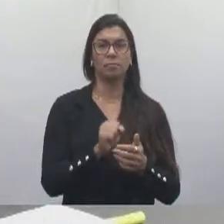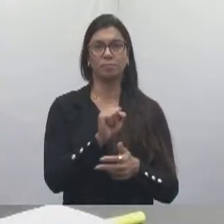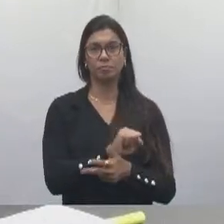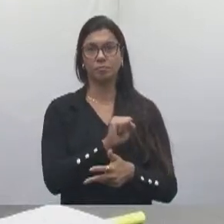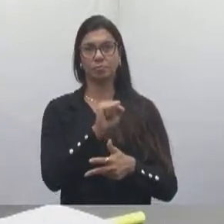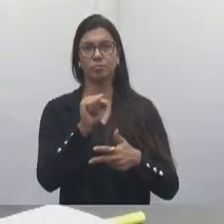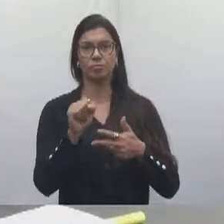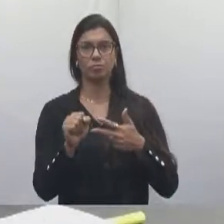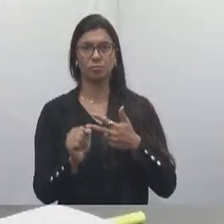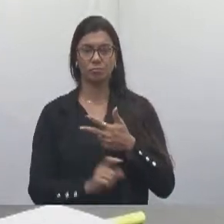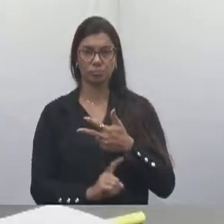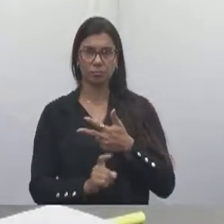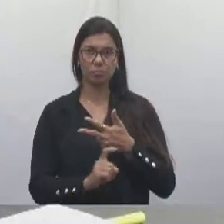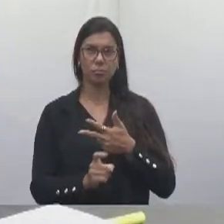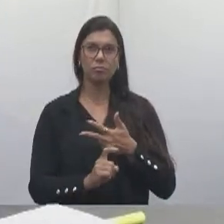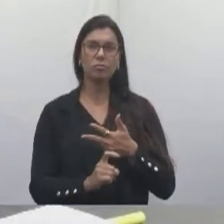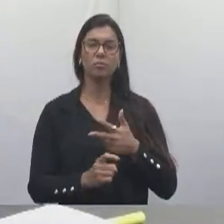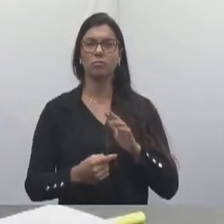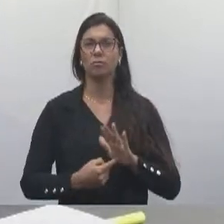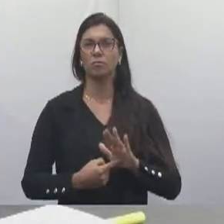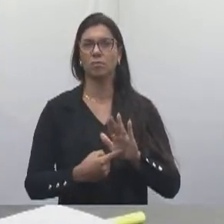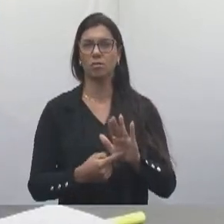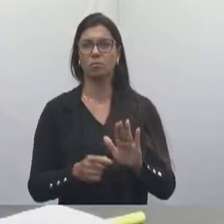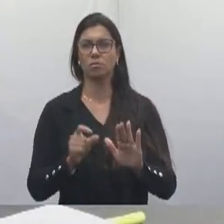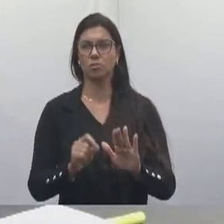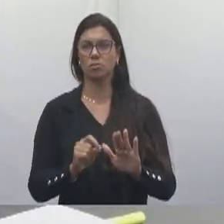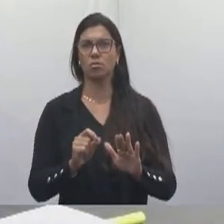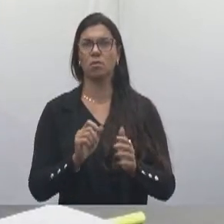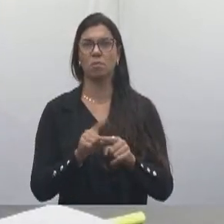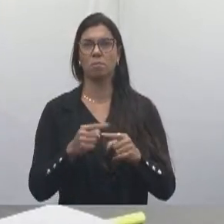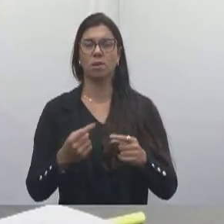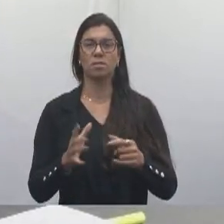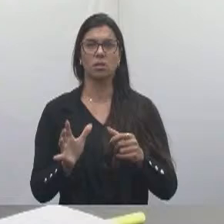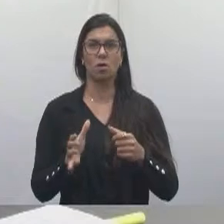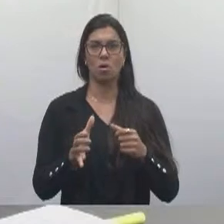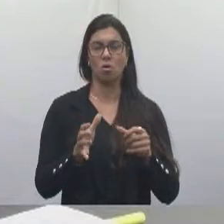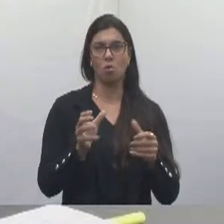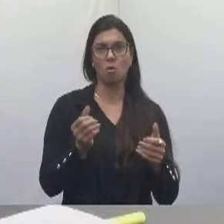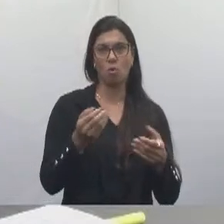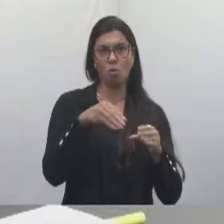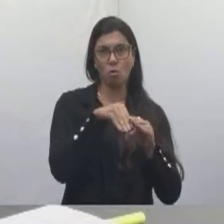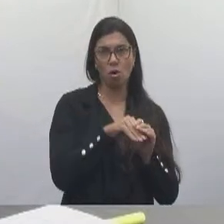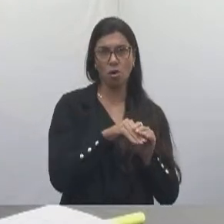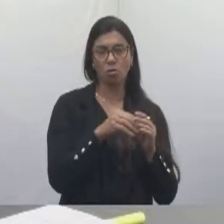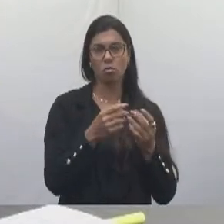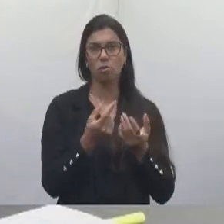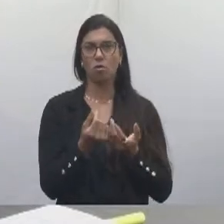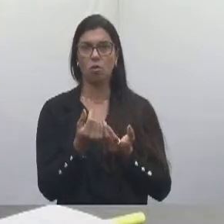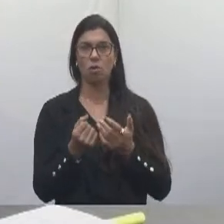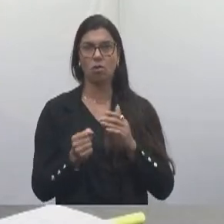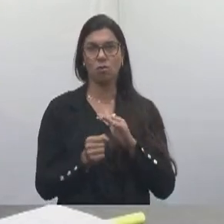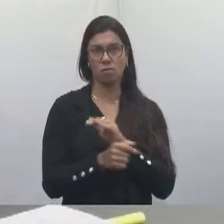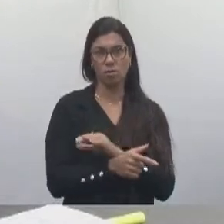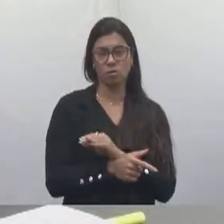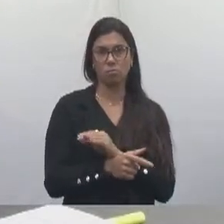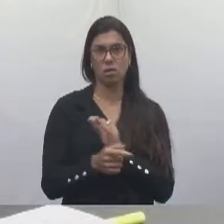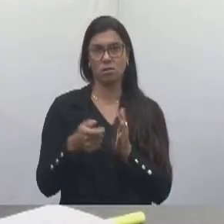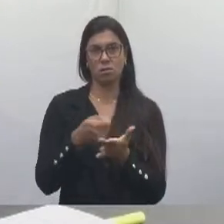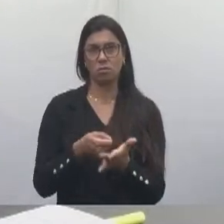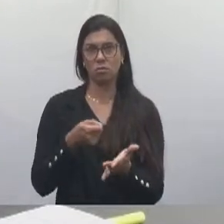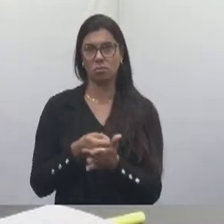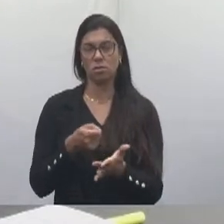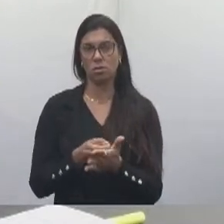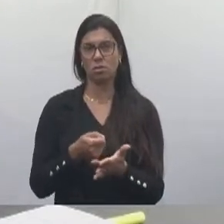prefeito Isaías, reteve, não é, os investimentos obrigatórios dos 25%, chegando